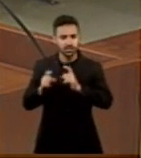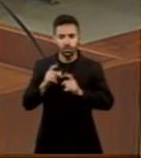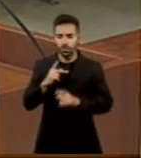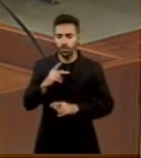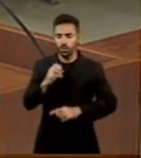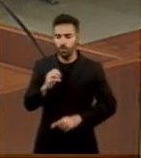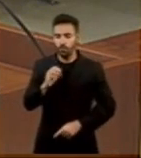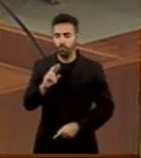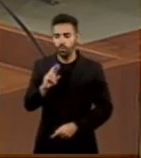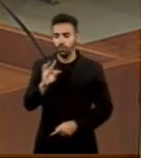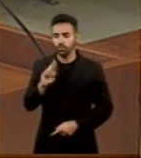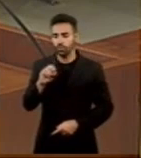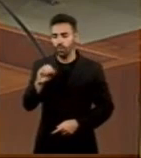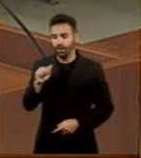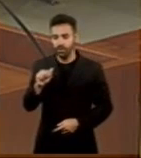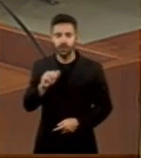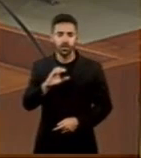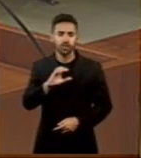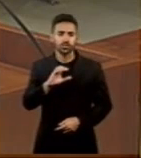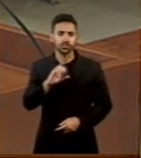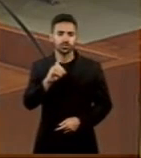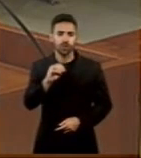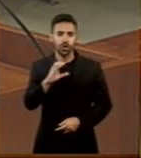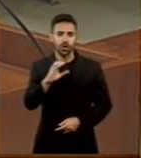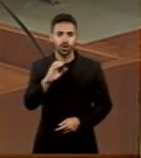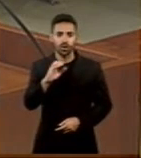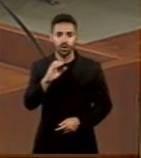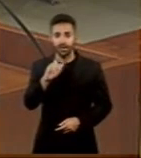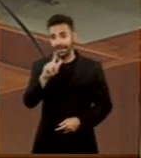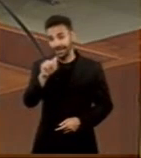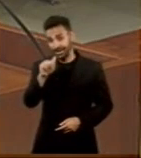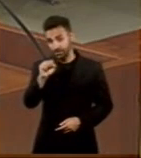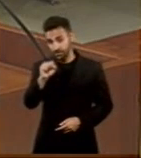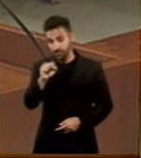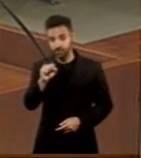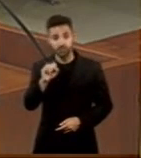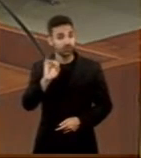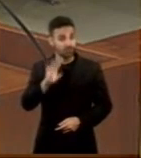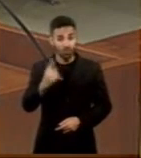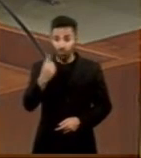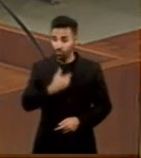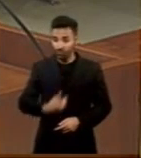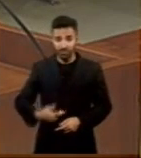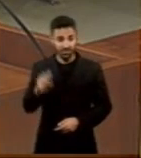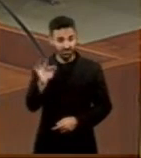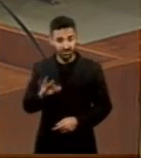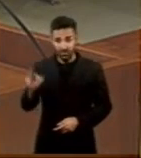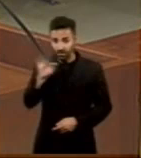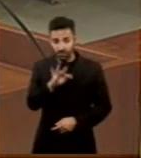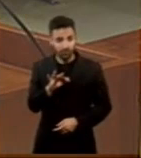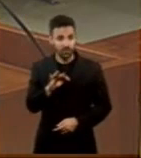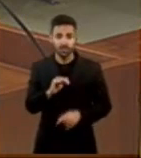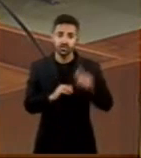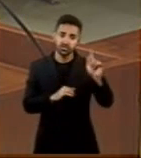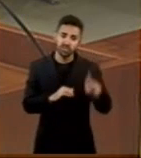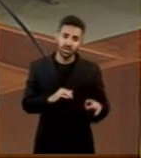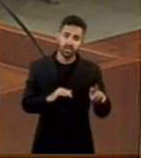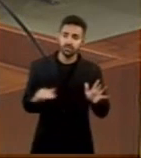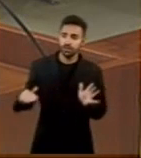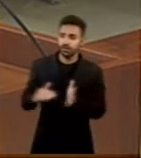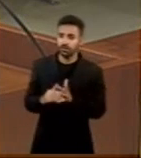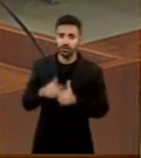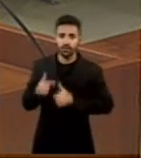ou companhia DOCAS. Só tinha a União, trabalhando de A a Z, da gerência à operação de beira de